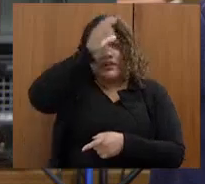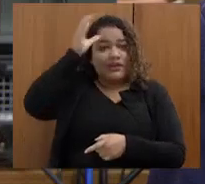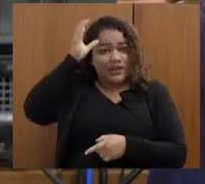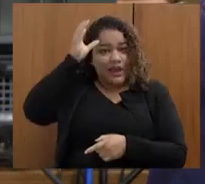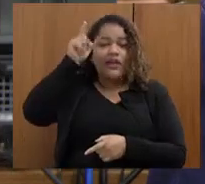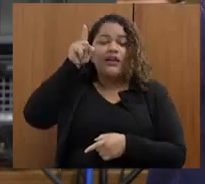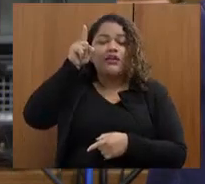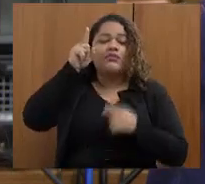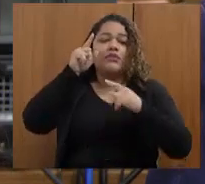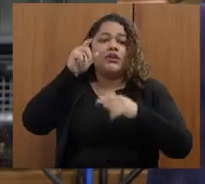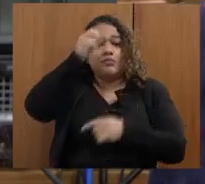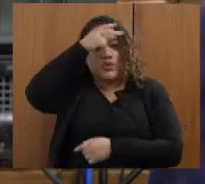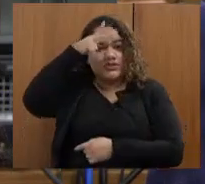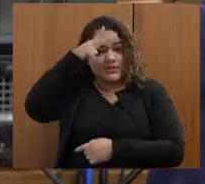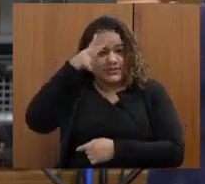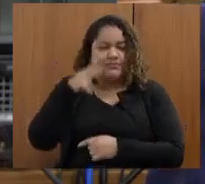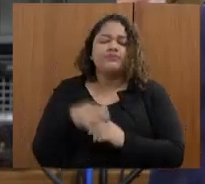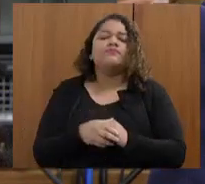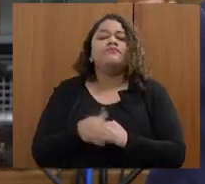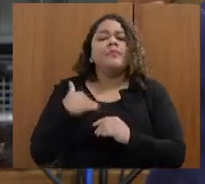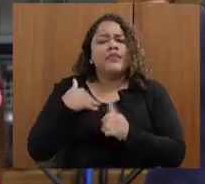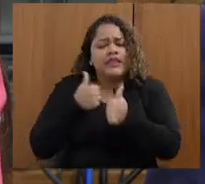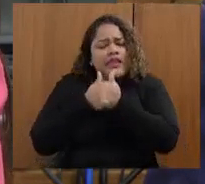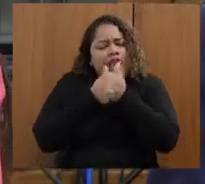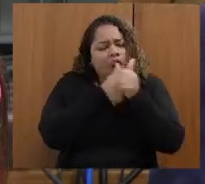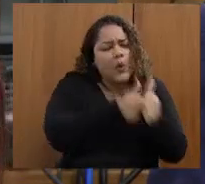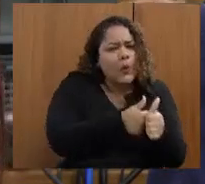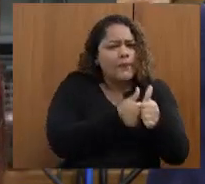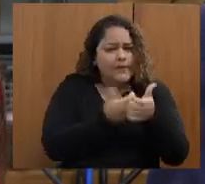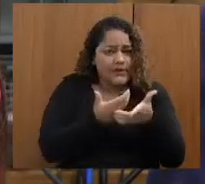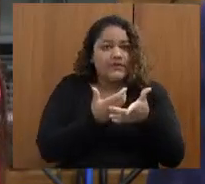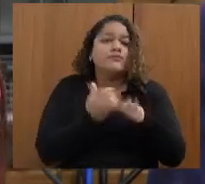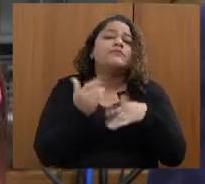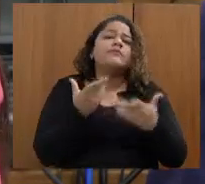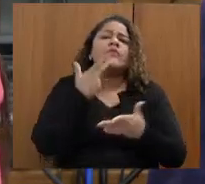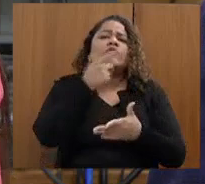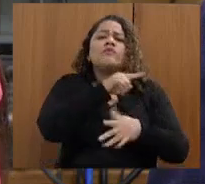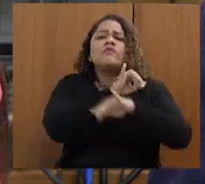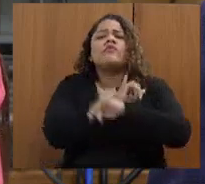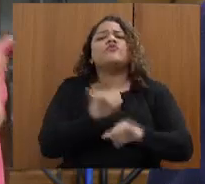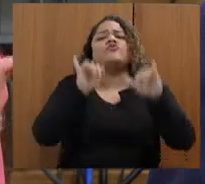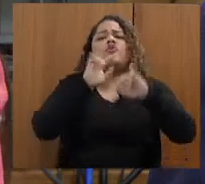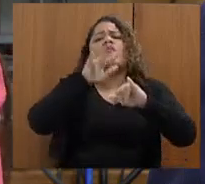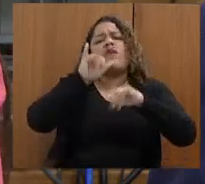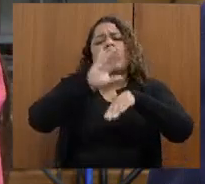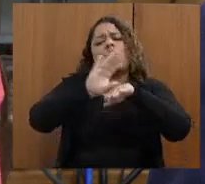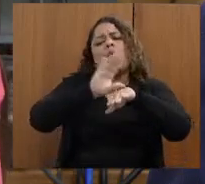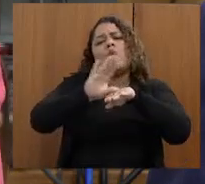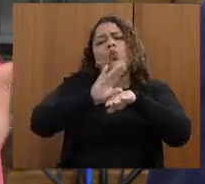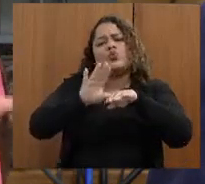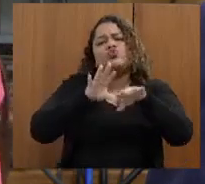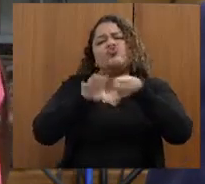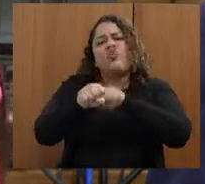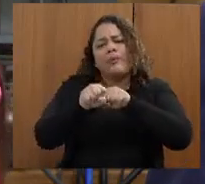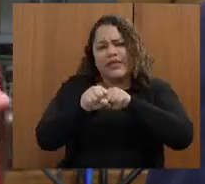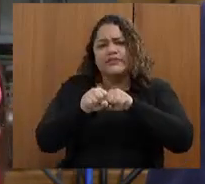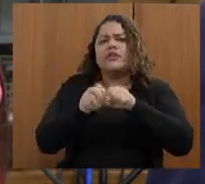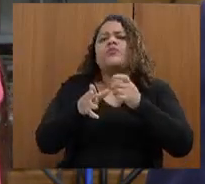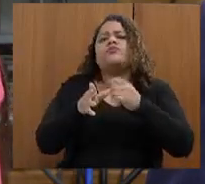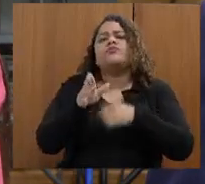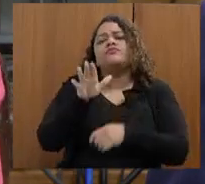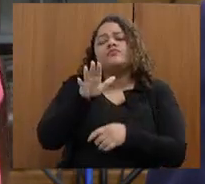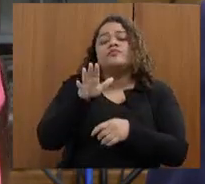desde então secretário e a gente percebe que foi anunciado que seriam ofertados cursos para os professores das redes